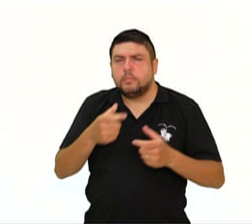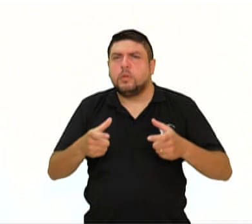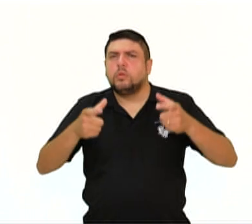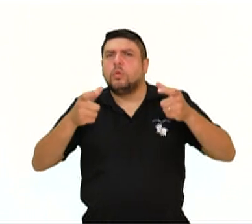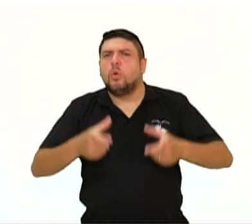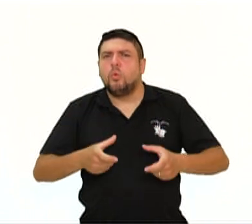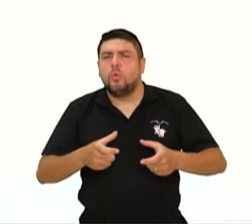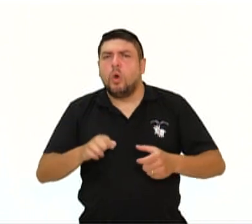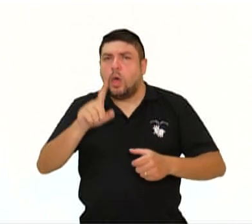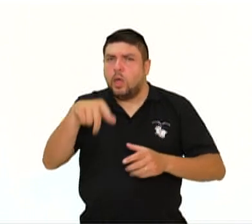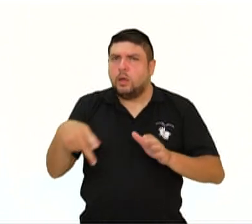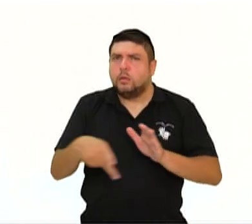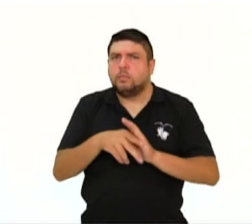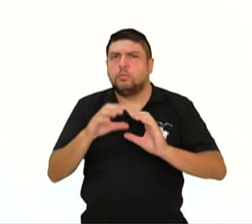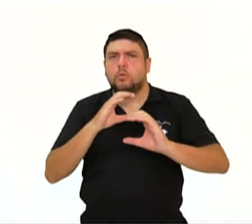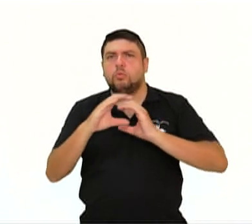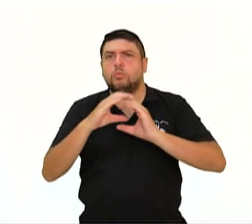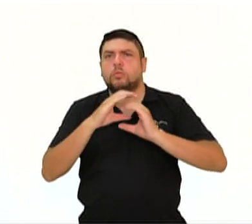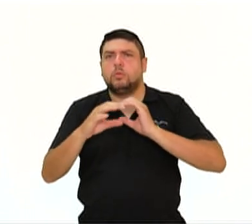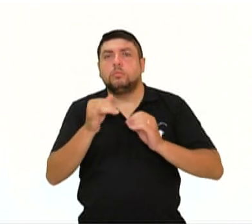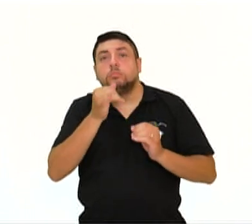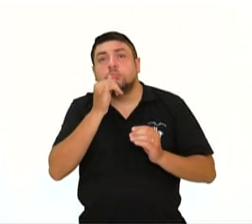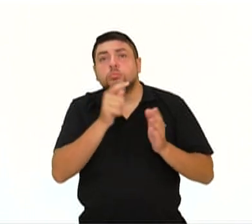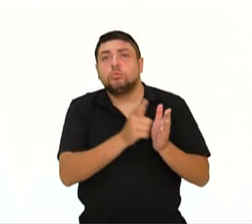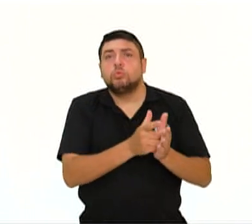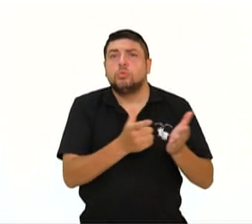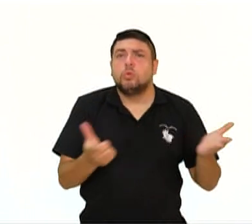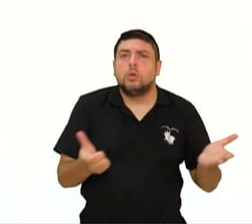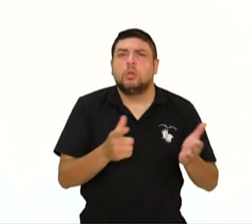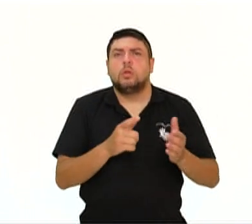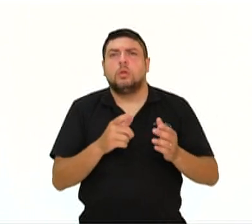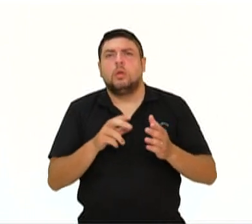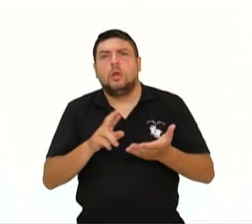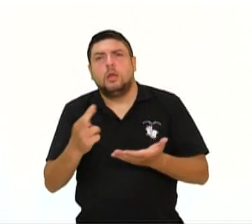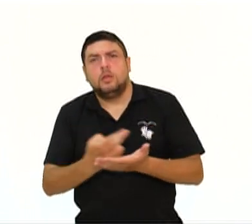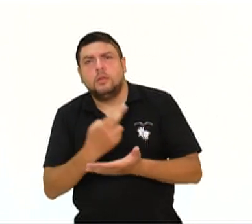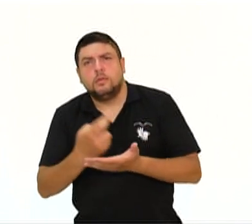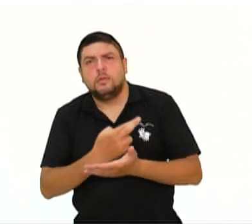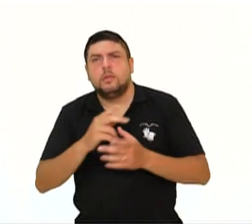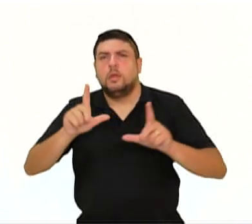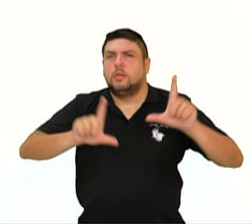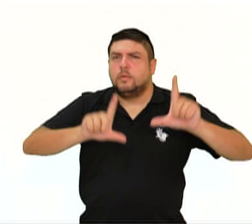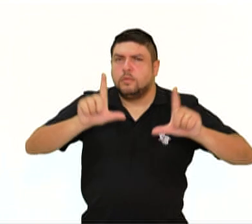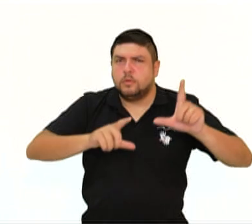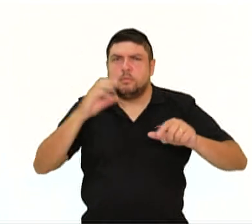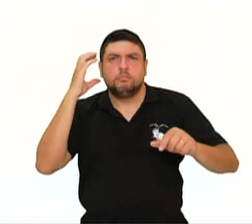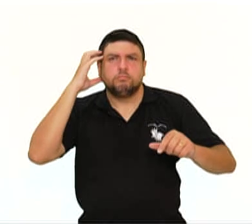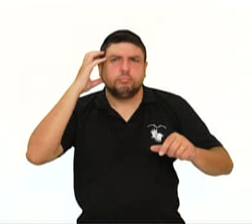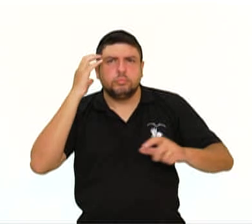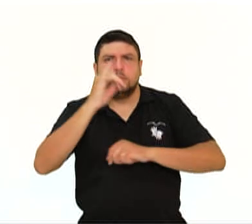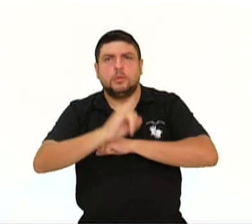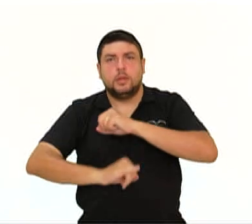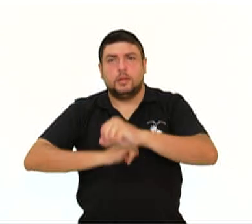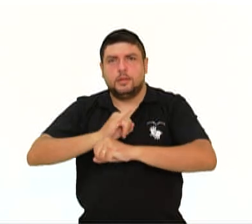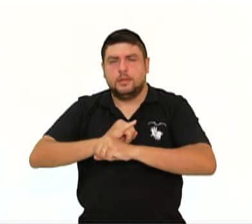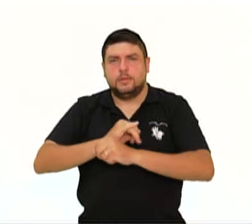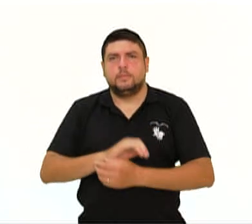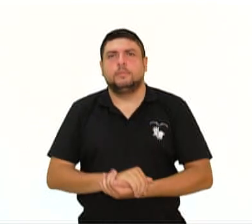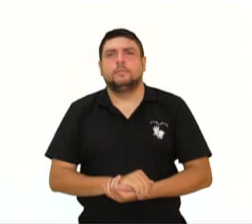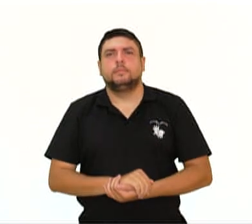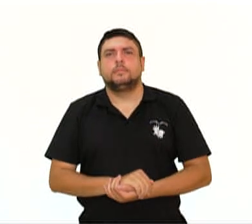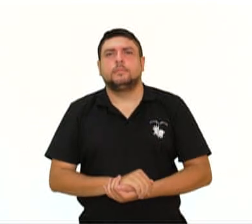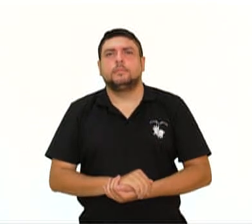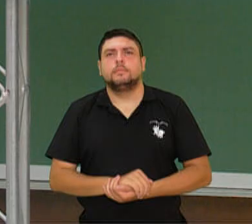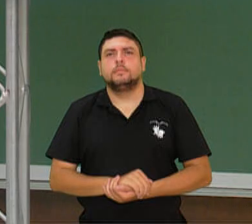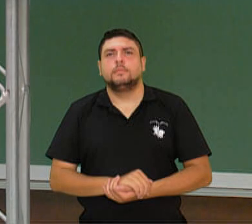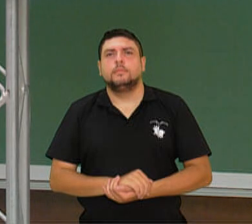de comunicação, como jornais, revistas, televisão, rádio e internet. Então vamos